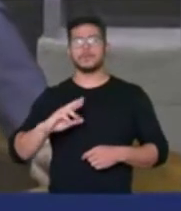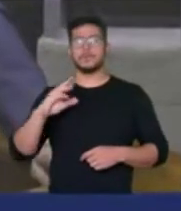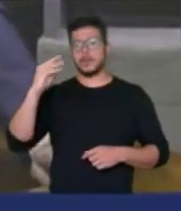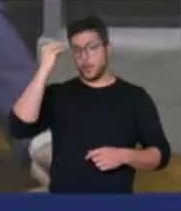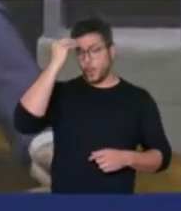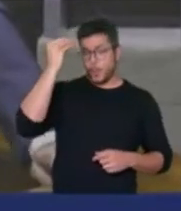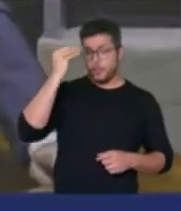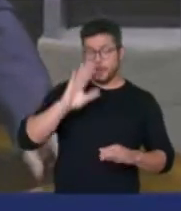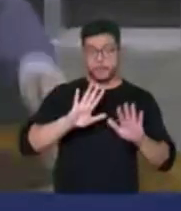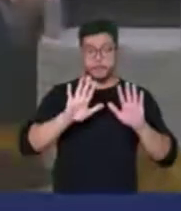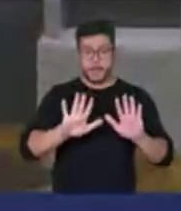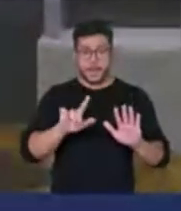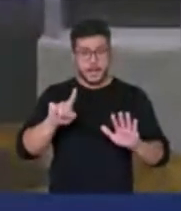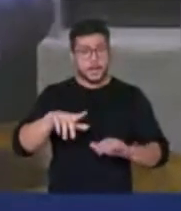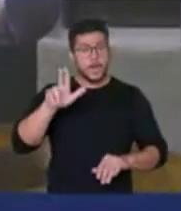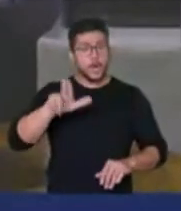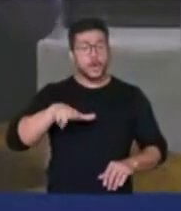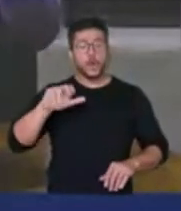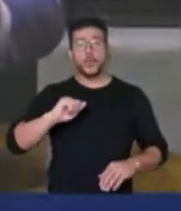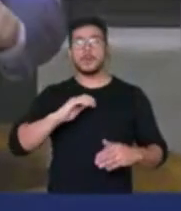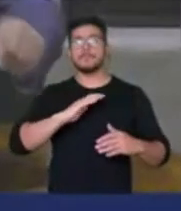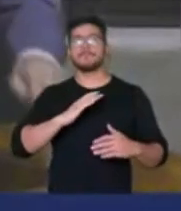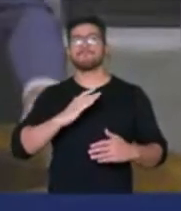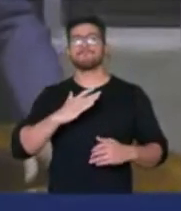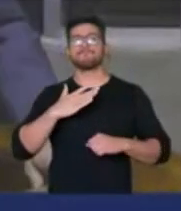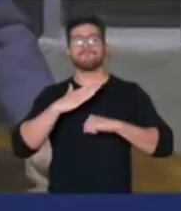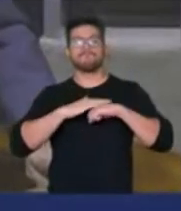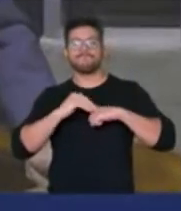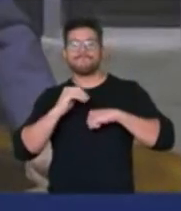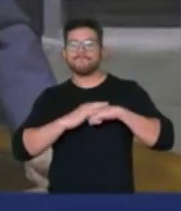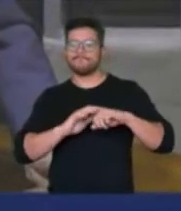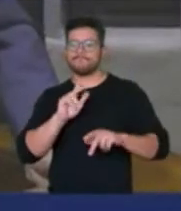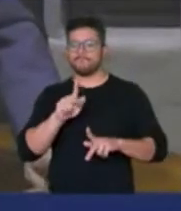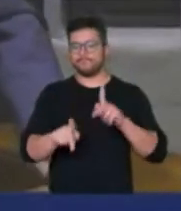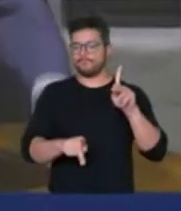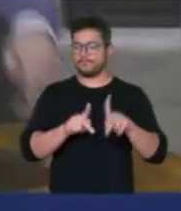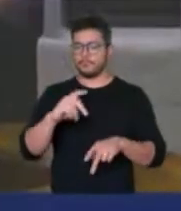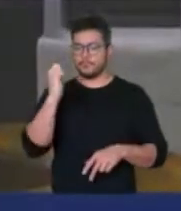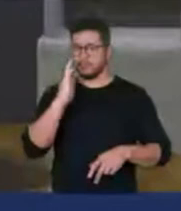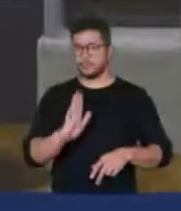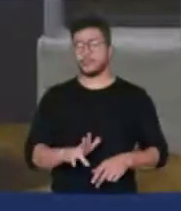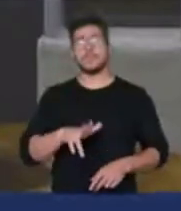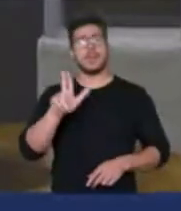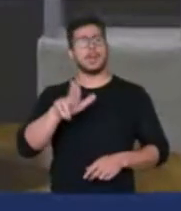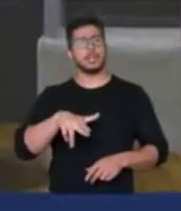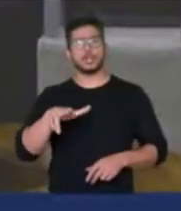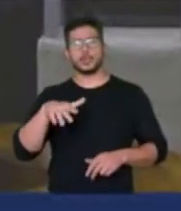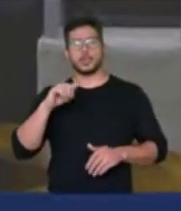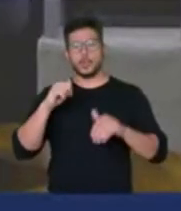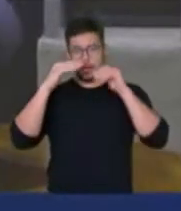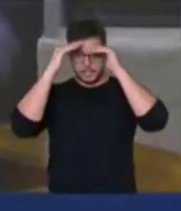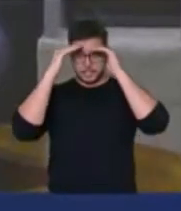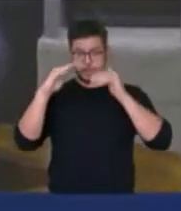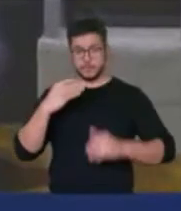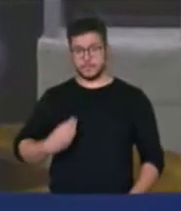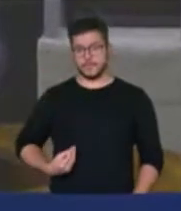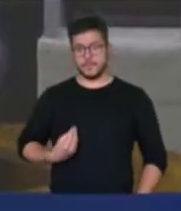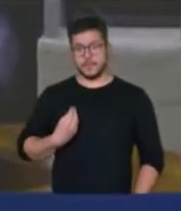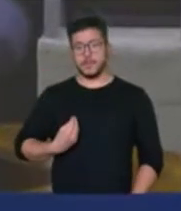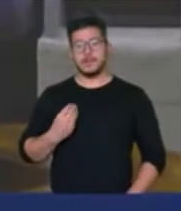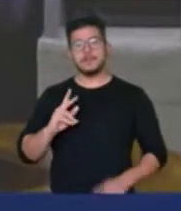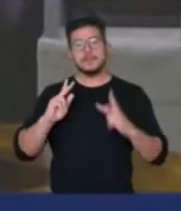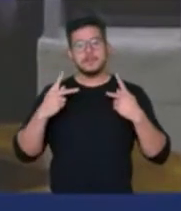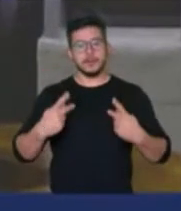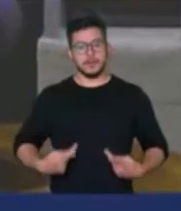povo brasileiro. Ele nunca teve compaixão pela vida humana. Ele sempre buscou se utilizar da